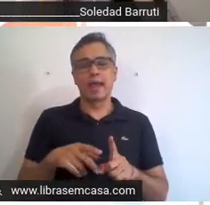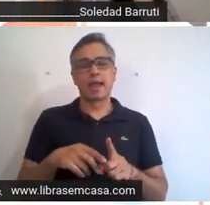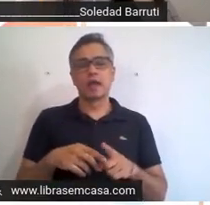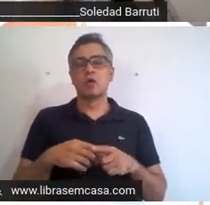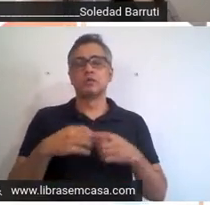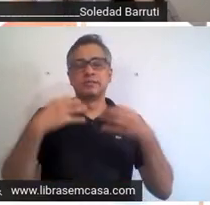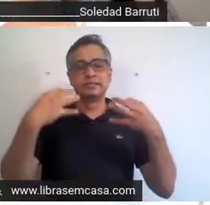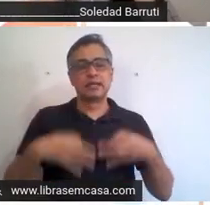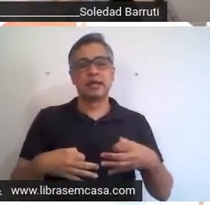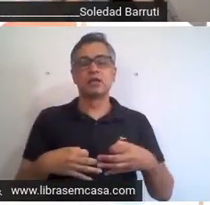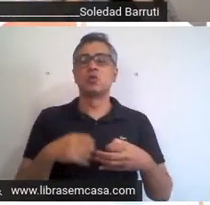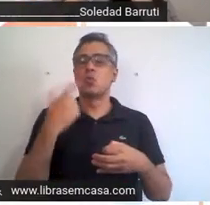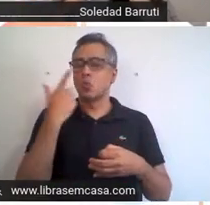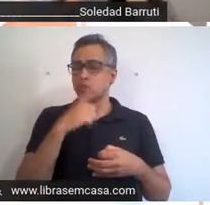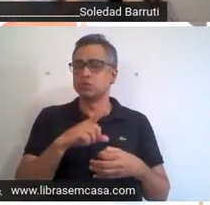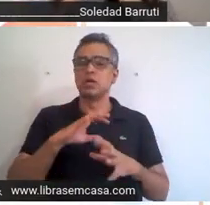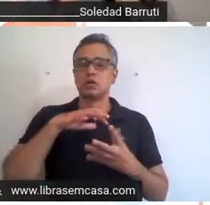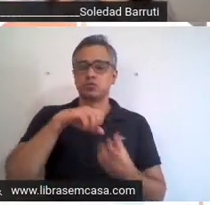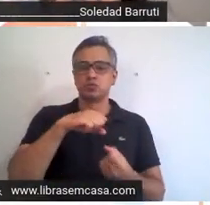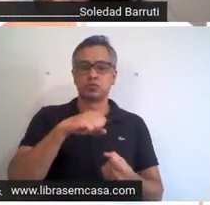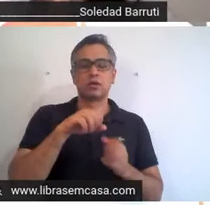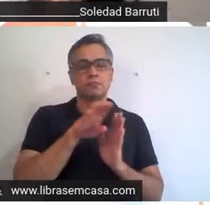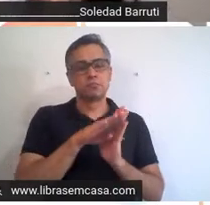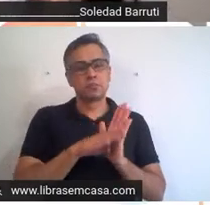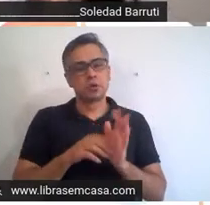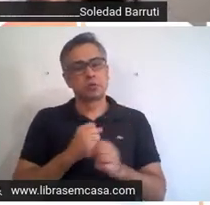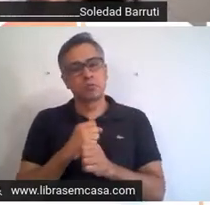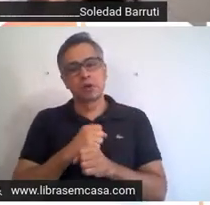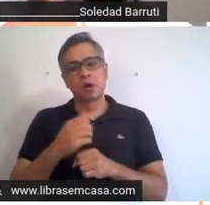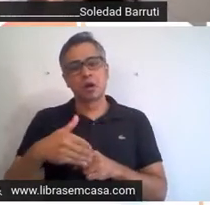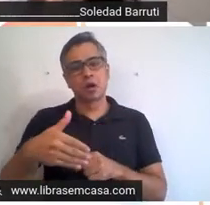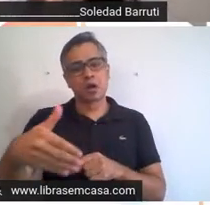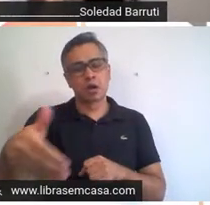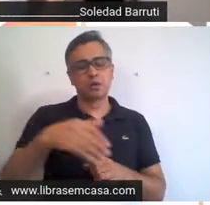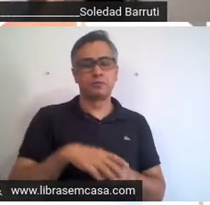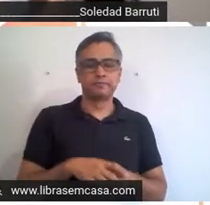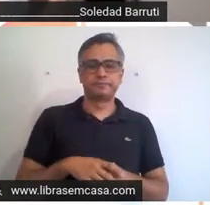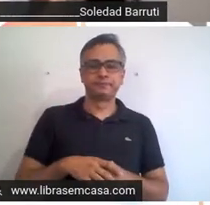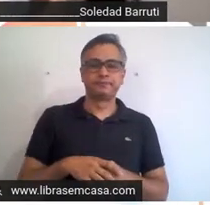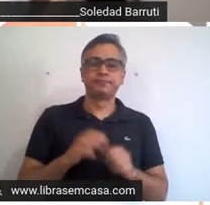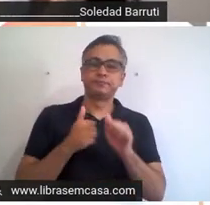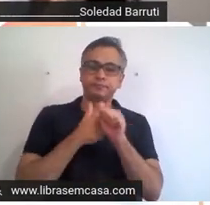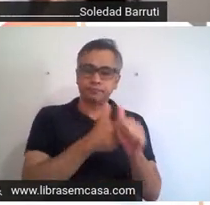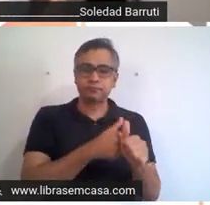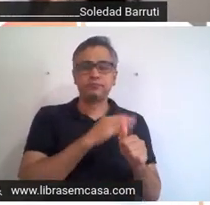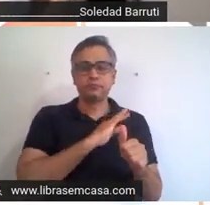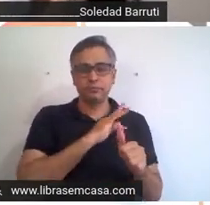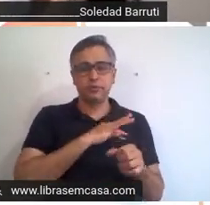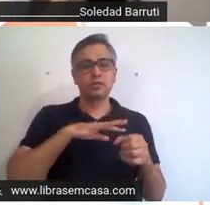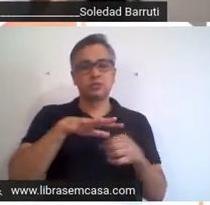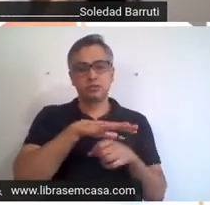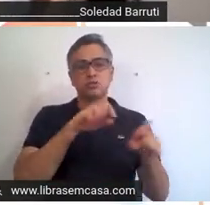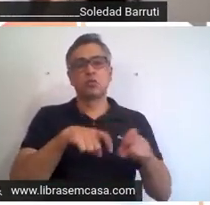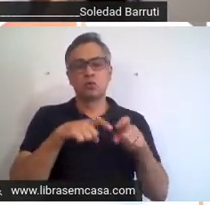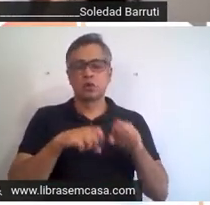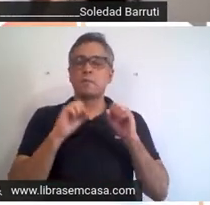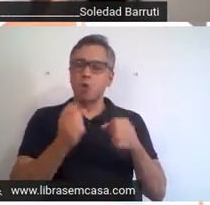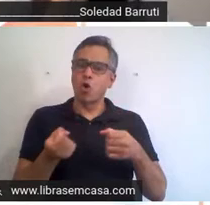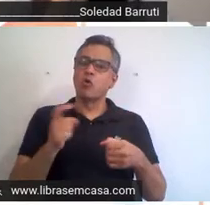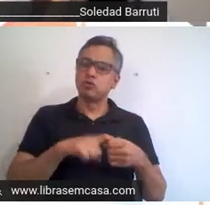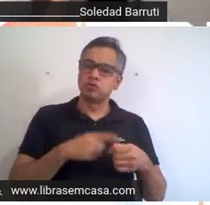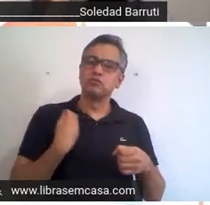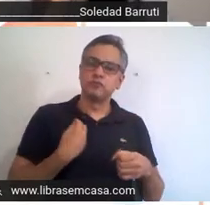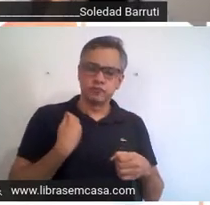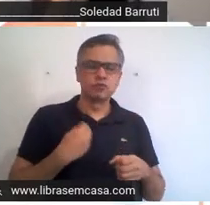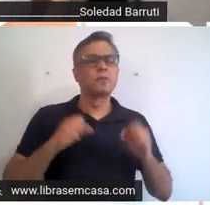assistência técnica e a extensão rural podem ser revitalizadas, lógico que podem. Nós temos uma rede de EMATERES, nós temos